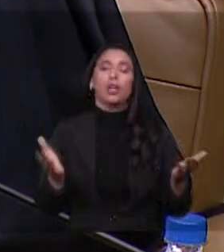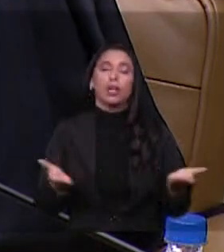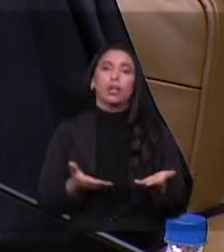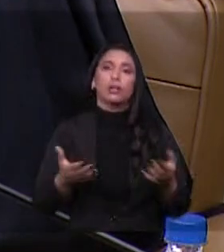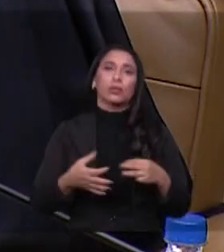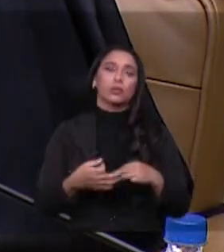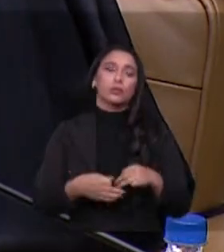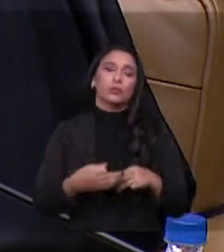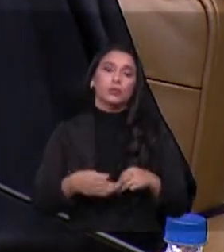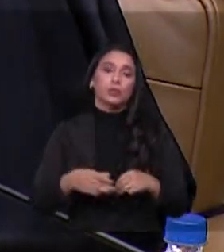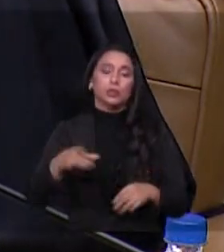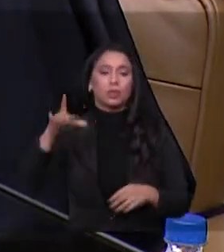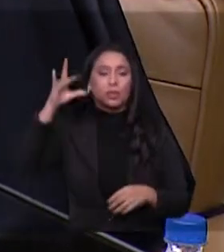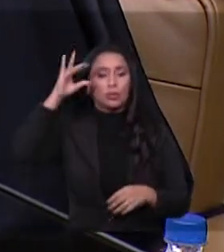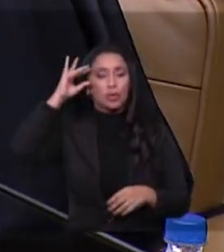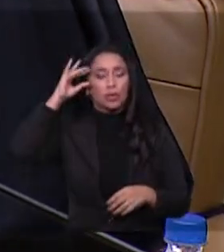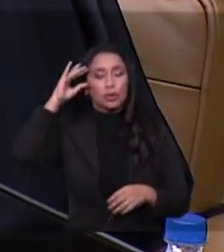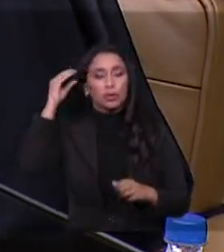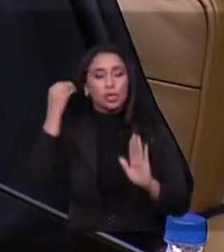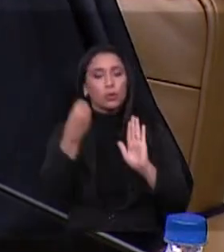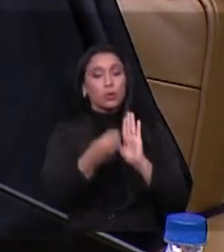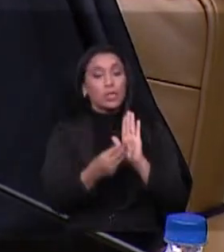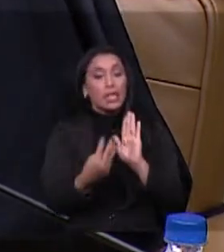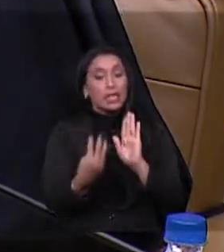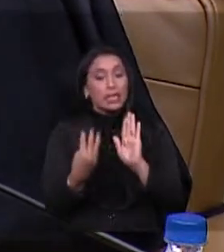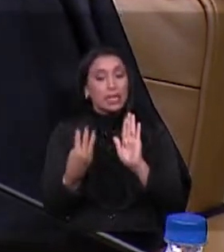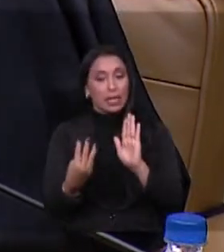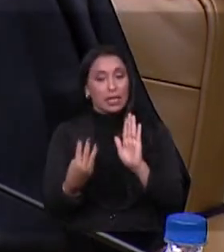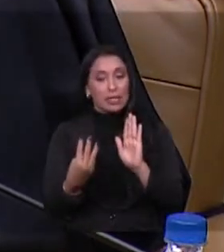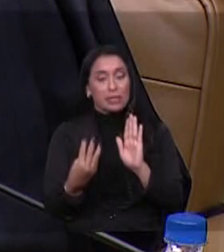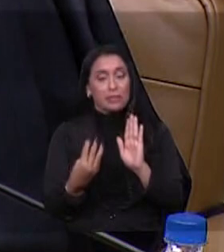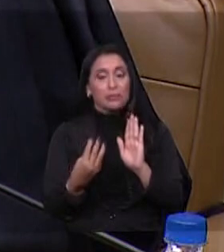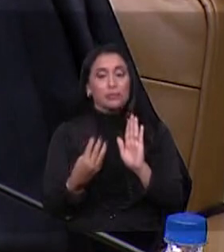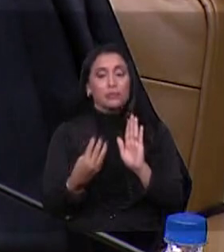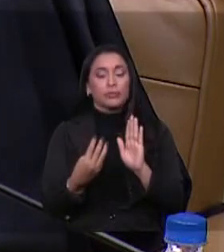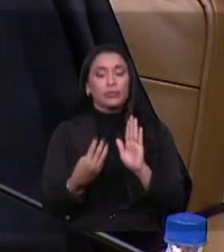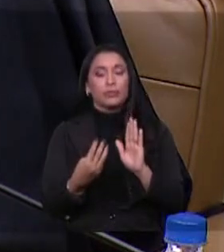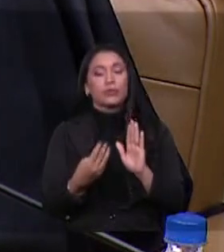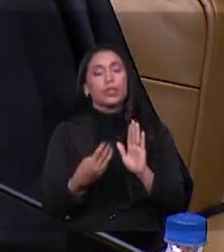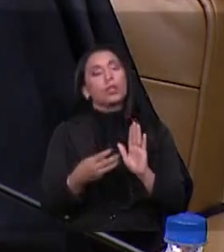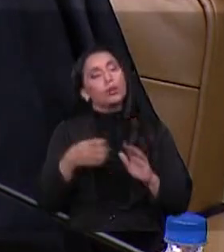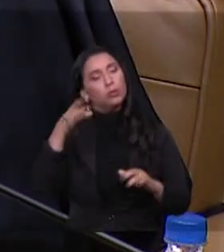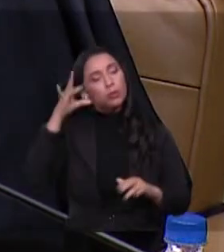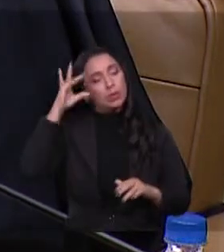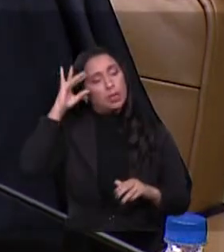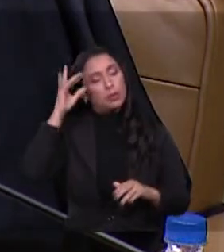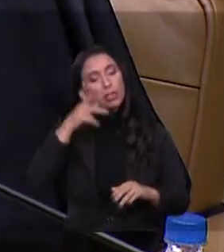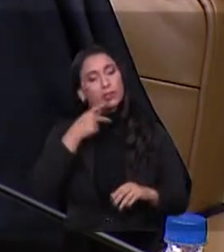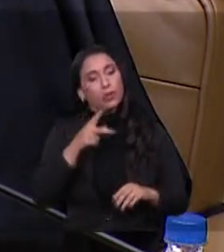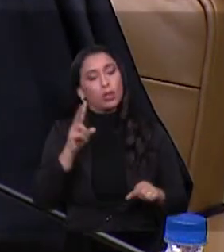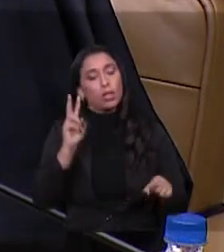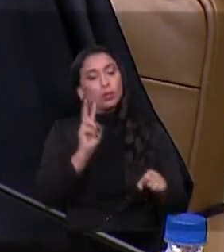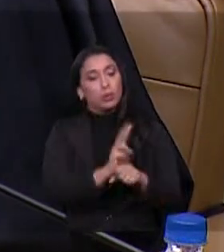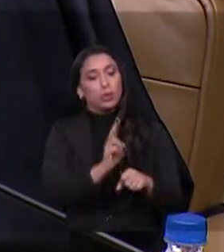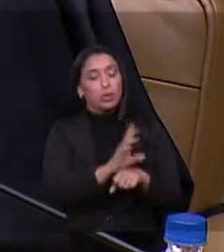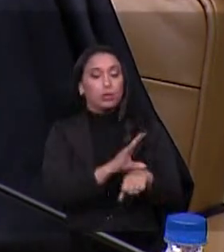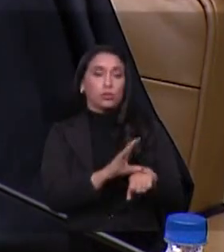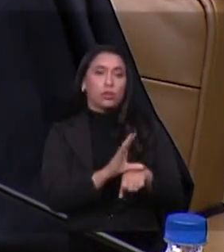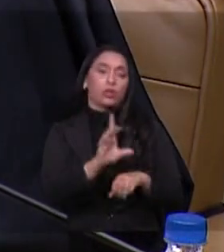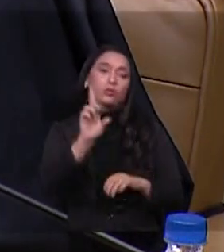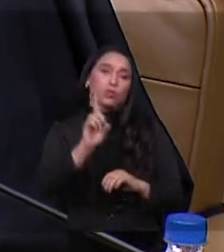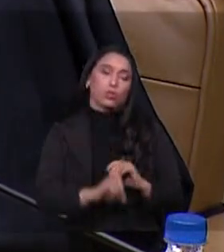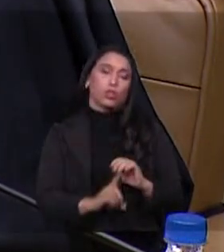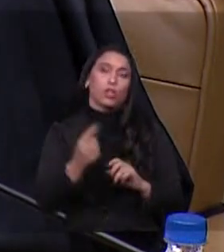André Mendonça no item 3. Ou seja, Sua Excelência sustenta que a proteção constitucional aos